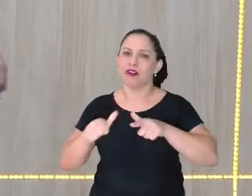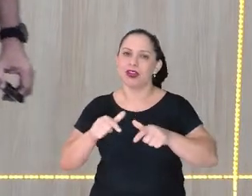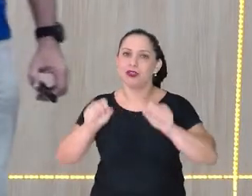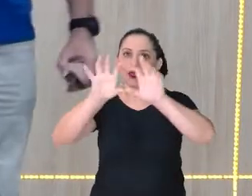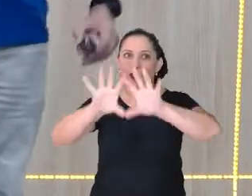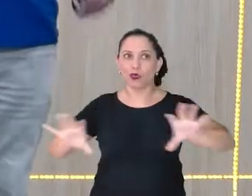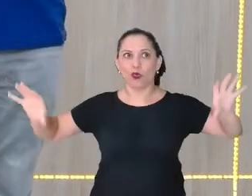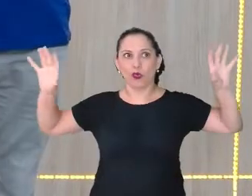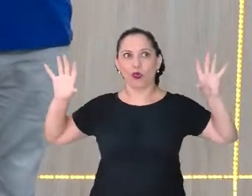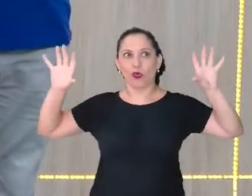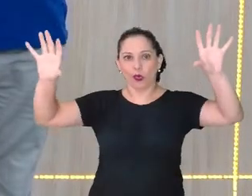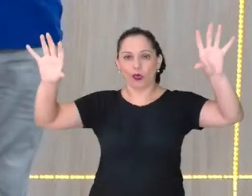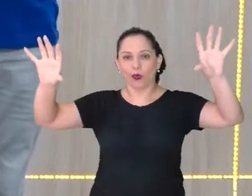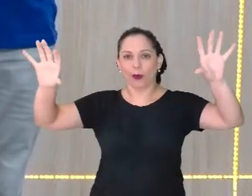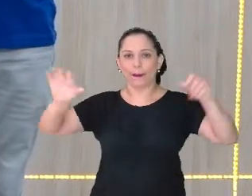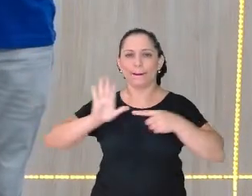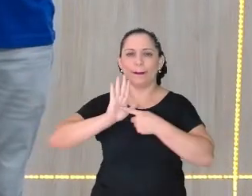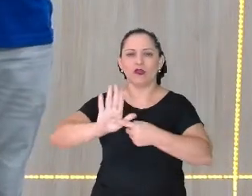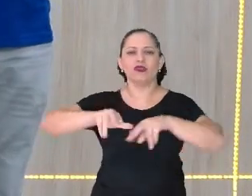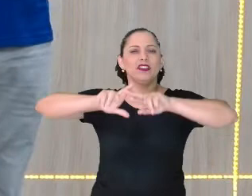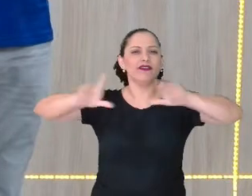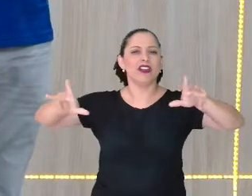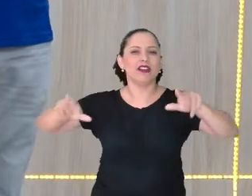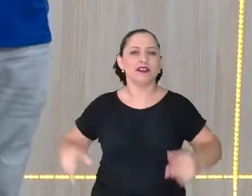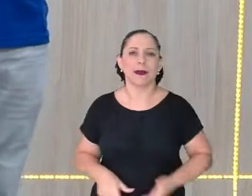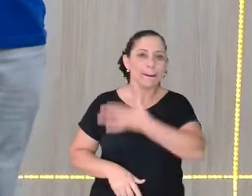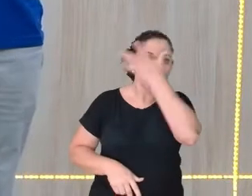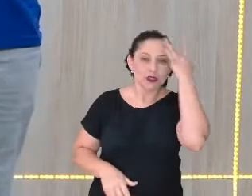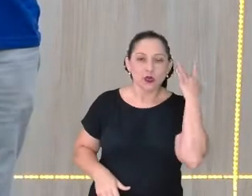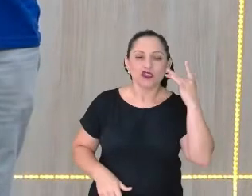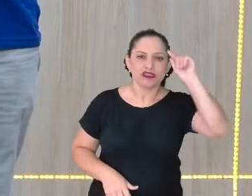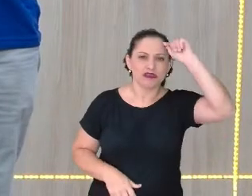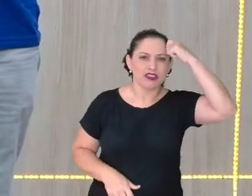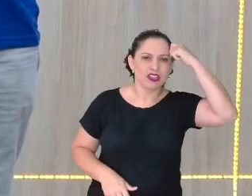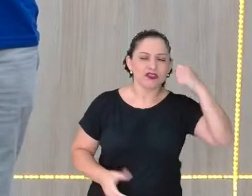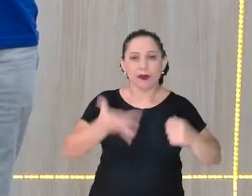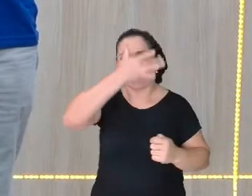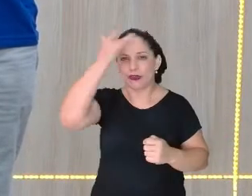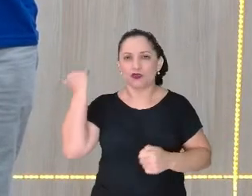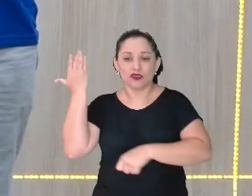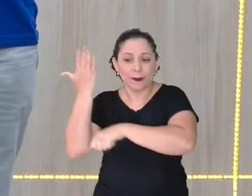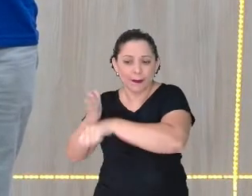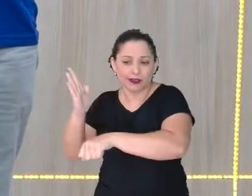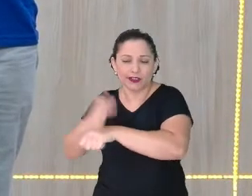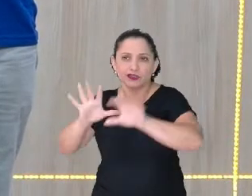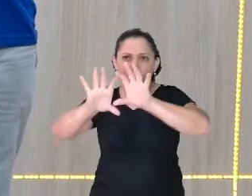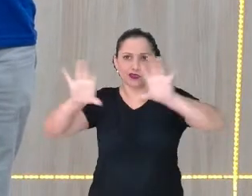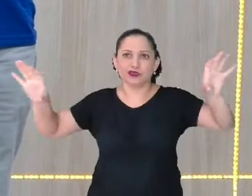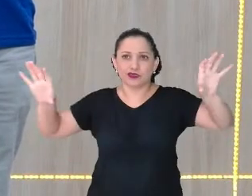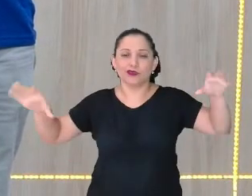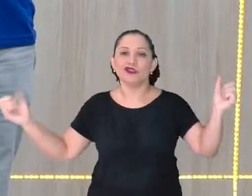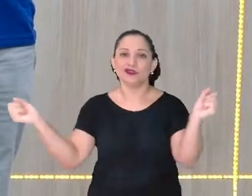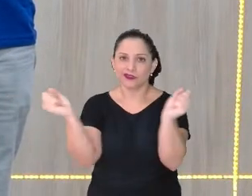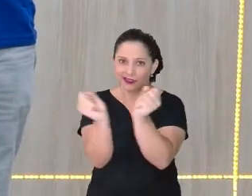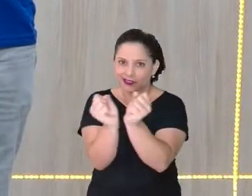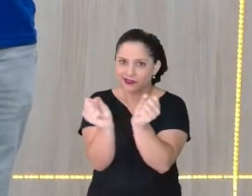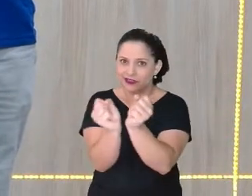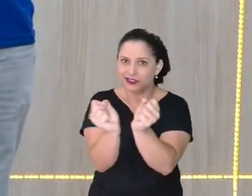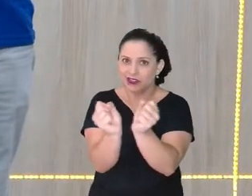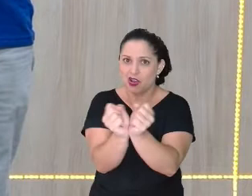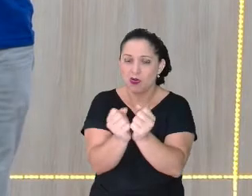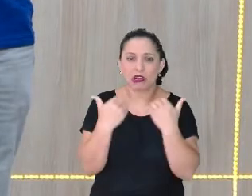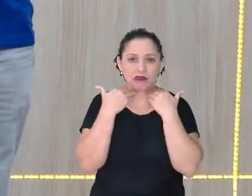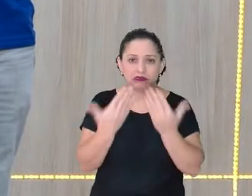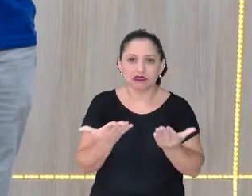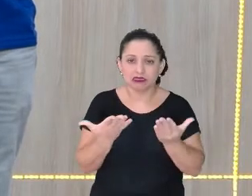ali a comparação entre pretos e brancos? Porque a escravidão, ela durante um bom tempo da história, ela não tinha